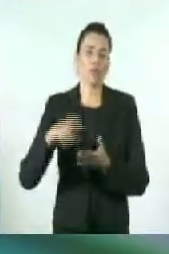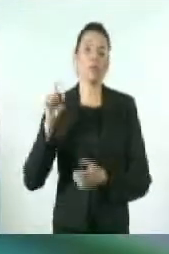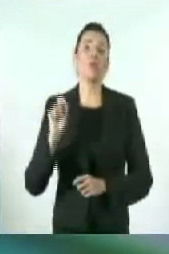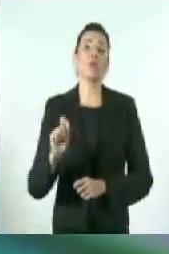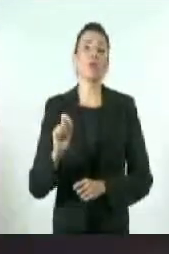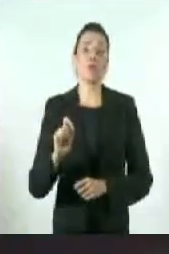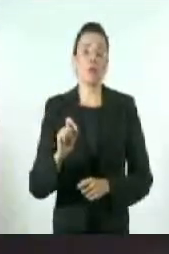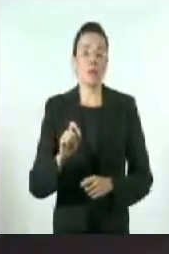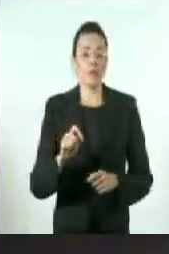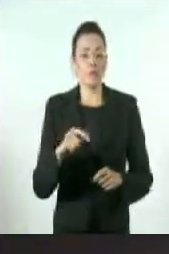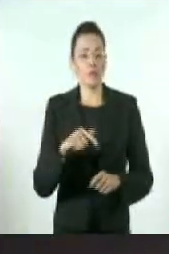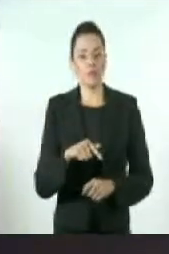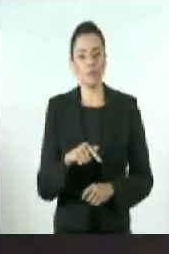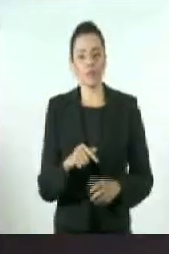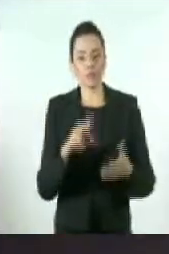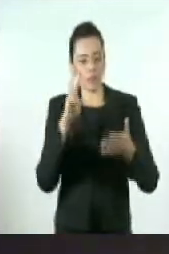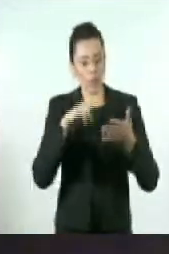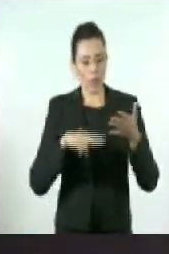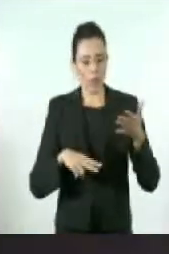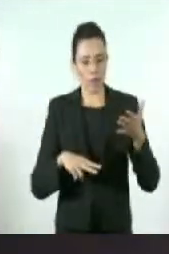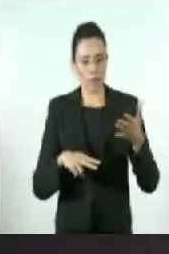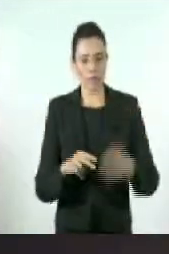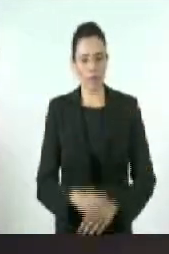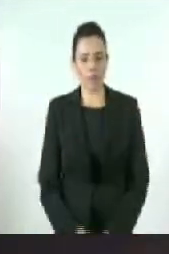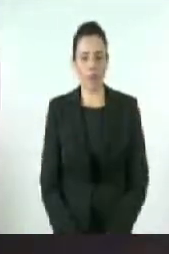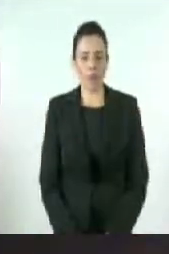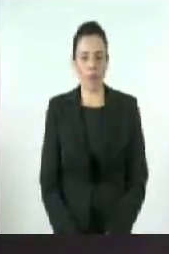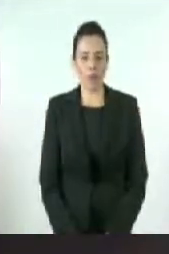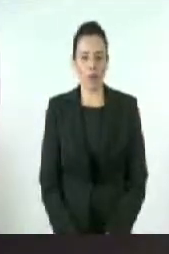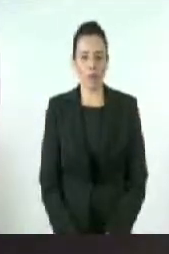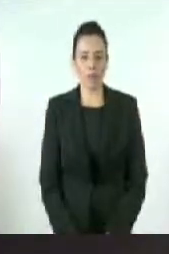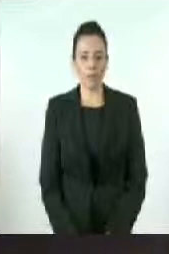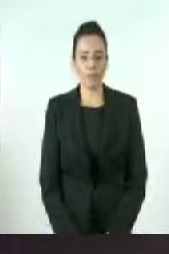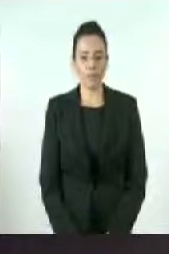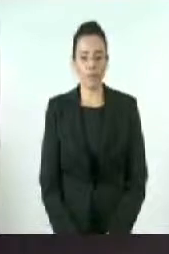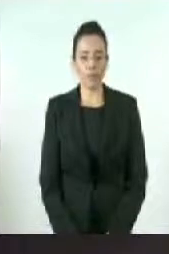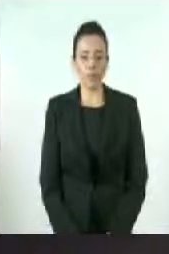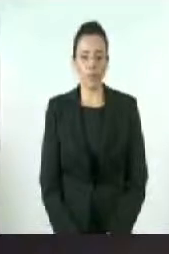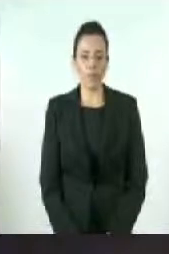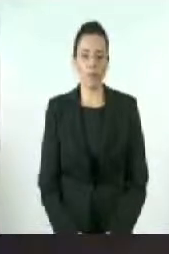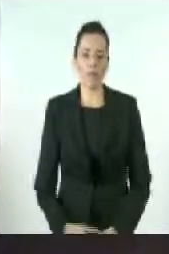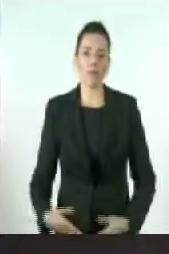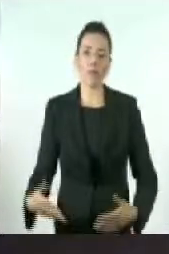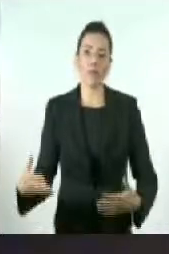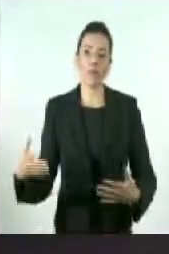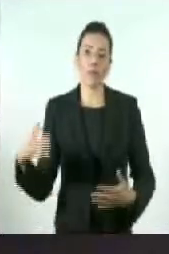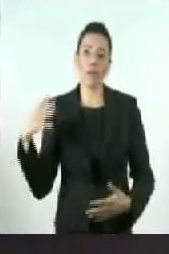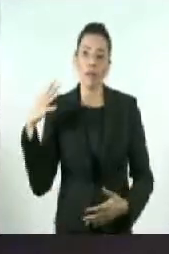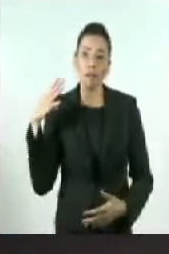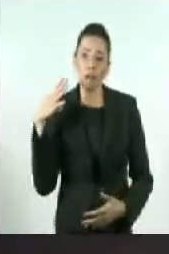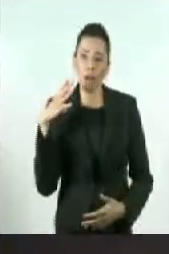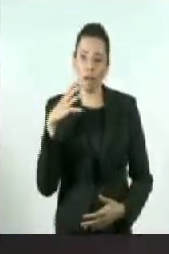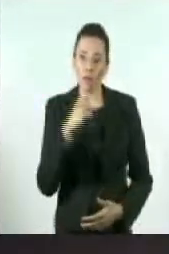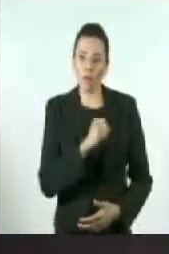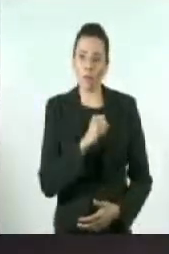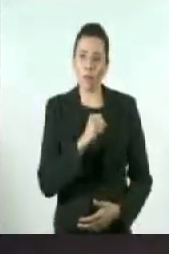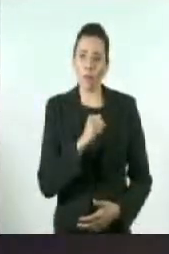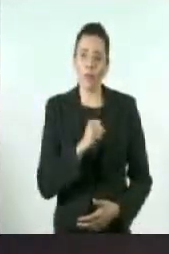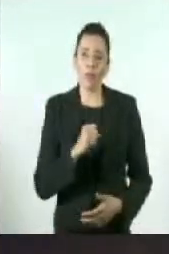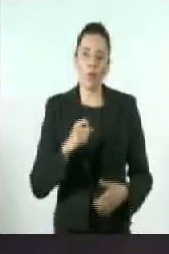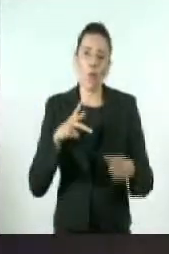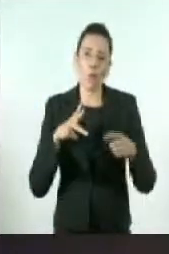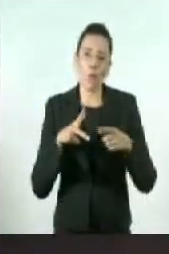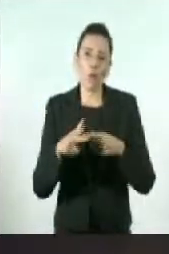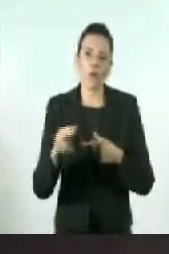todo exposto que os signatários do presente resolvem, serão imediatamente rescindidos os contratos firmados